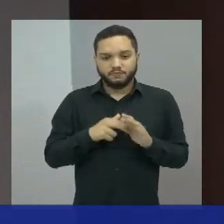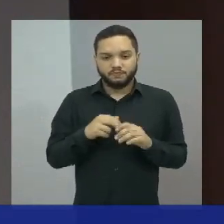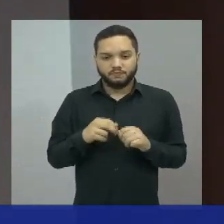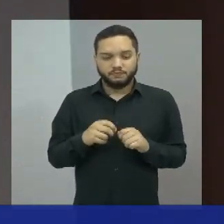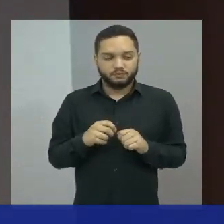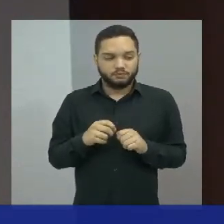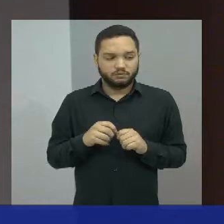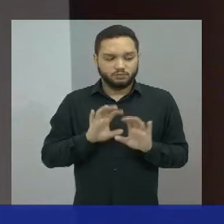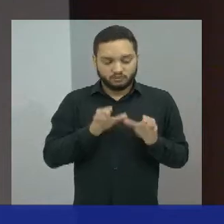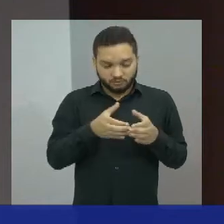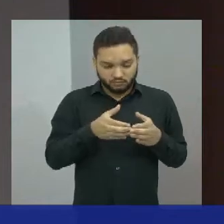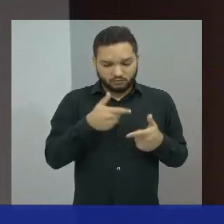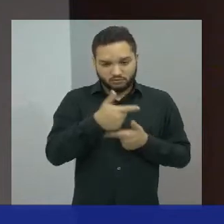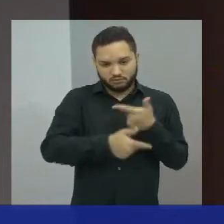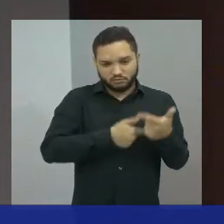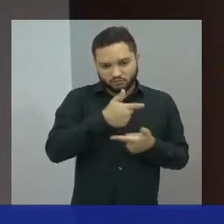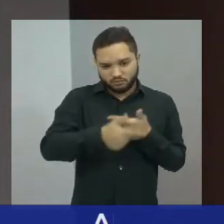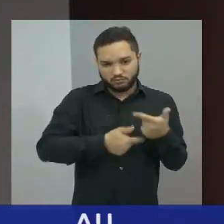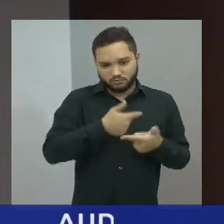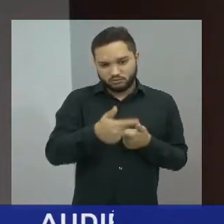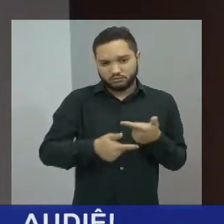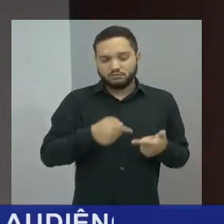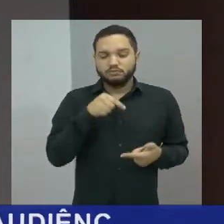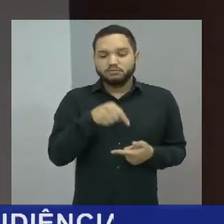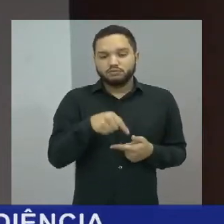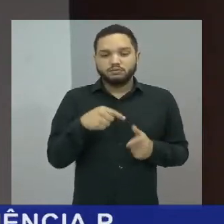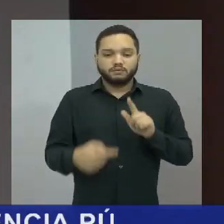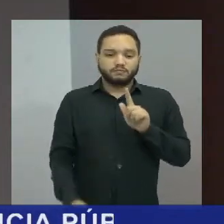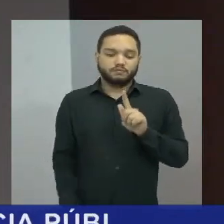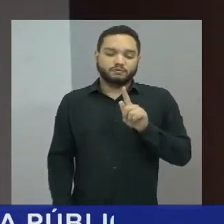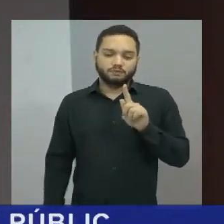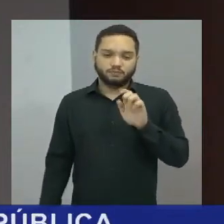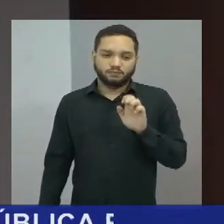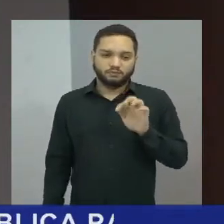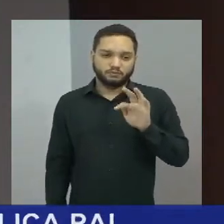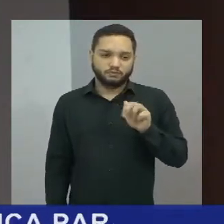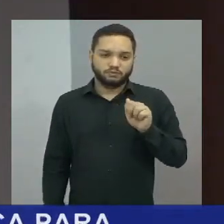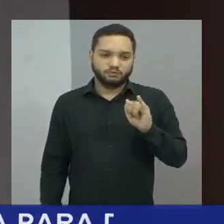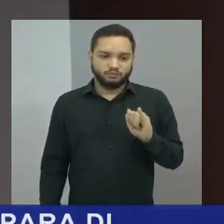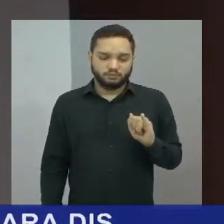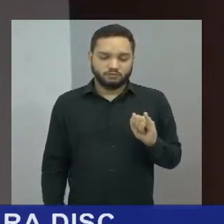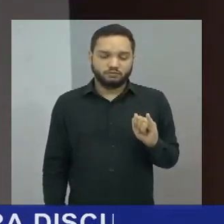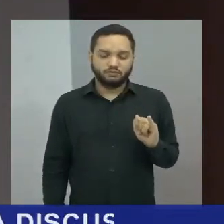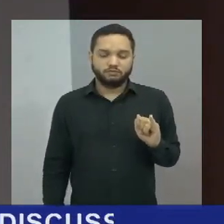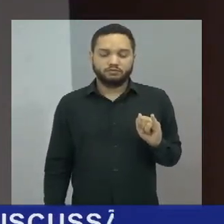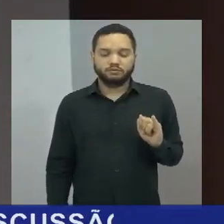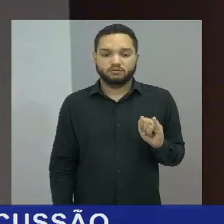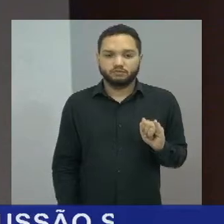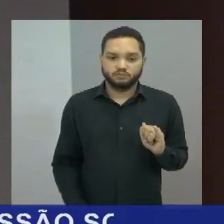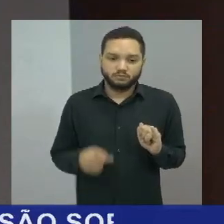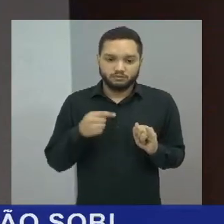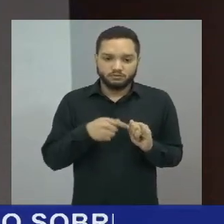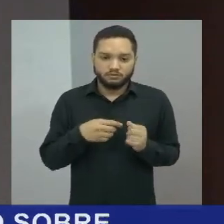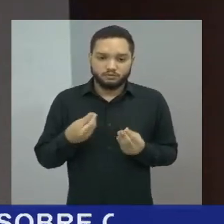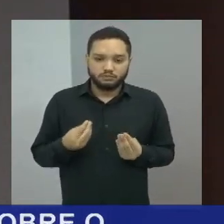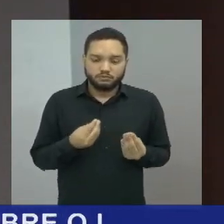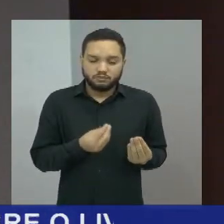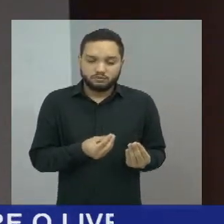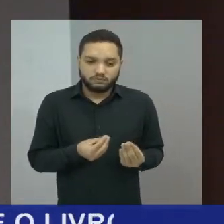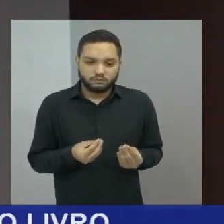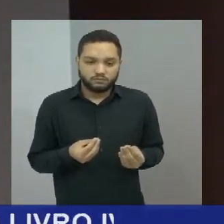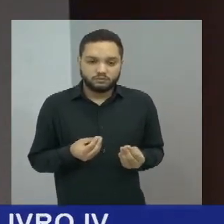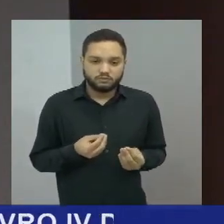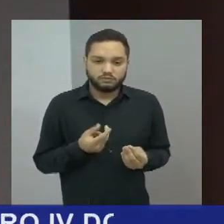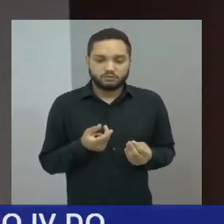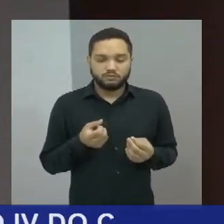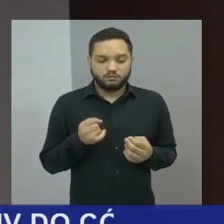da categoria, que diz assim: a GEFAI, que é a produtividade do fiscal, será concedida aos fiscais